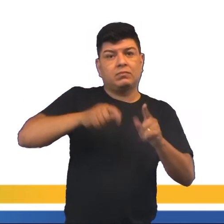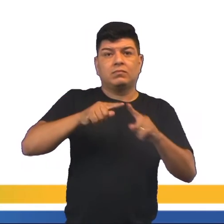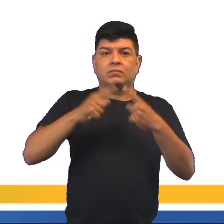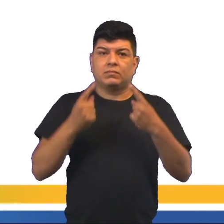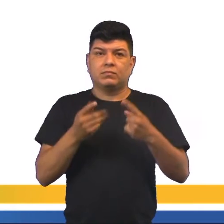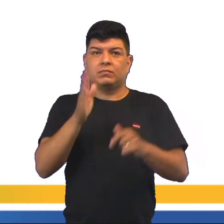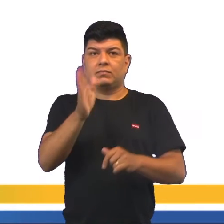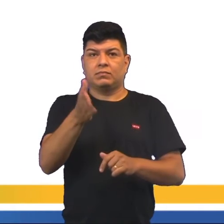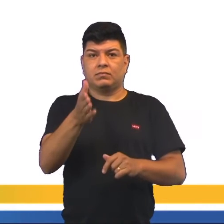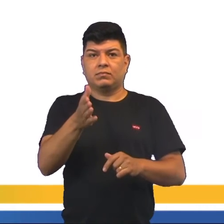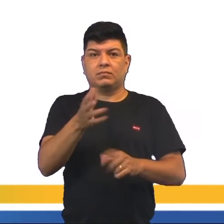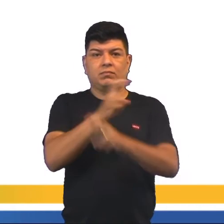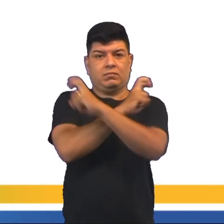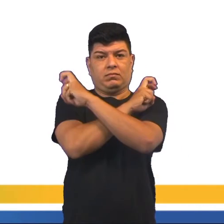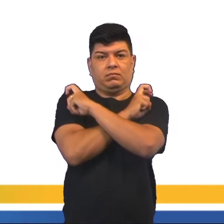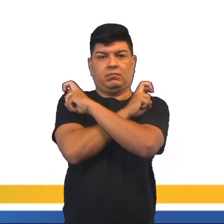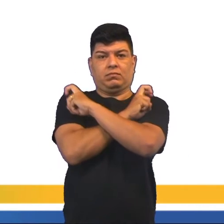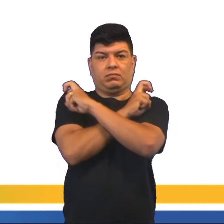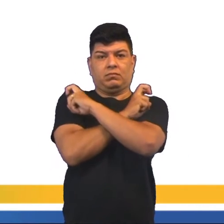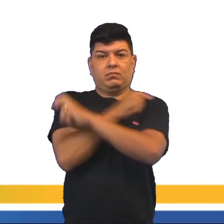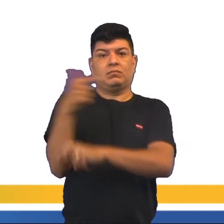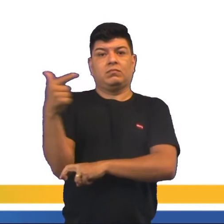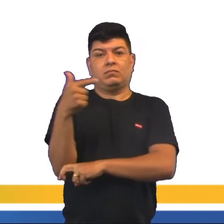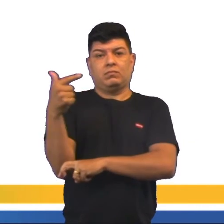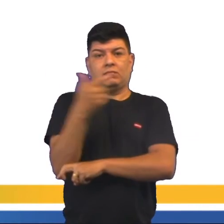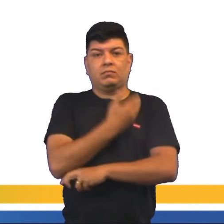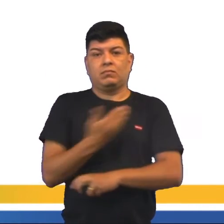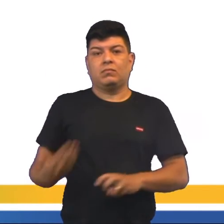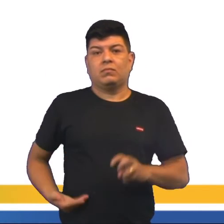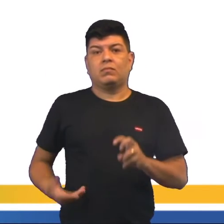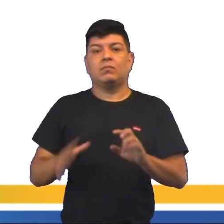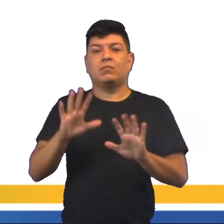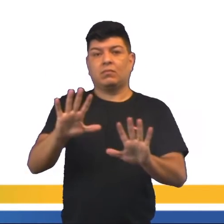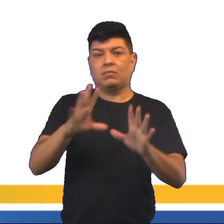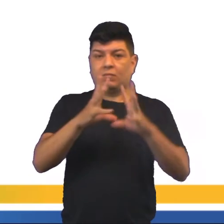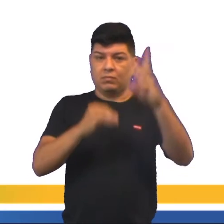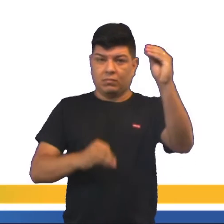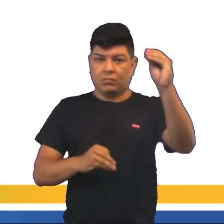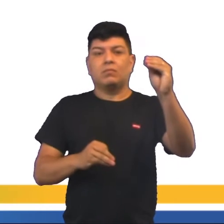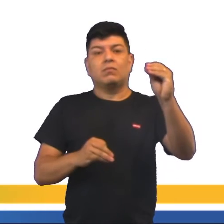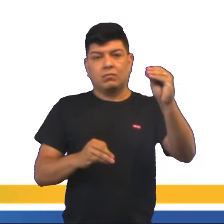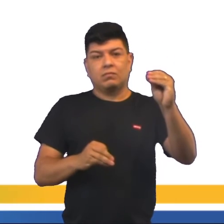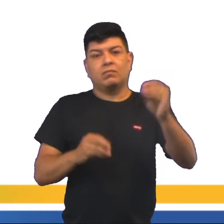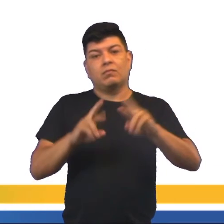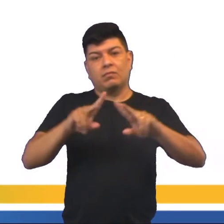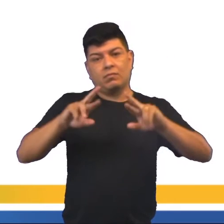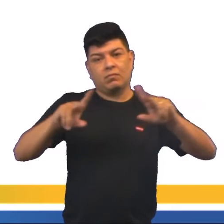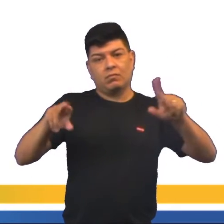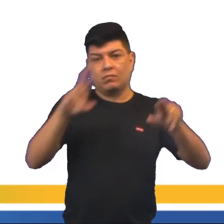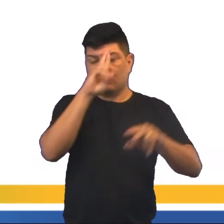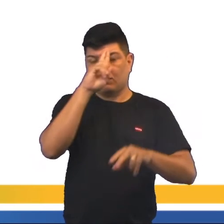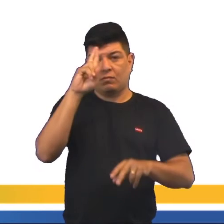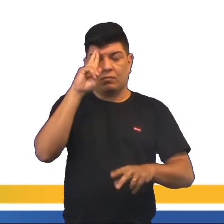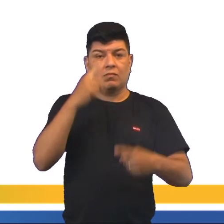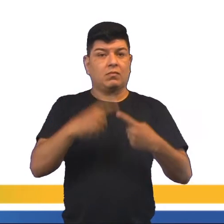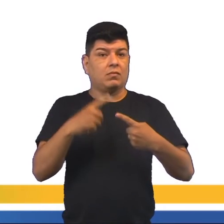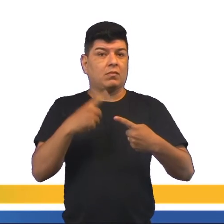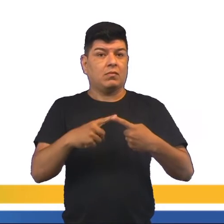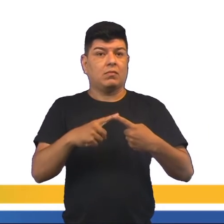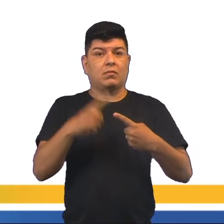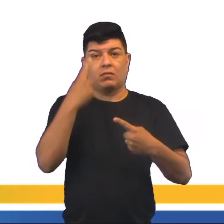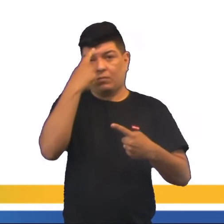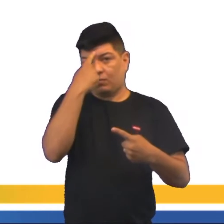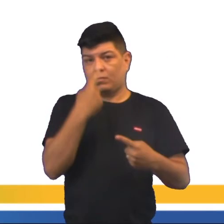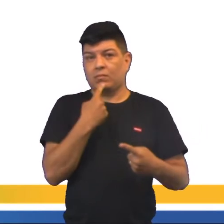Mas já, né, o faraó Ramsés II, né, seu governante do Egito na época da fuga, né, há fortes controvérsias dos historiadores. A gente observa